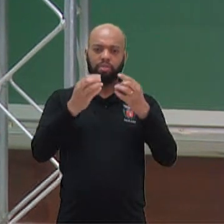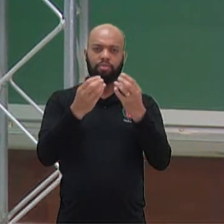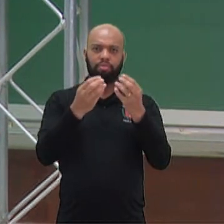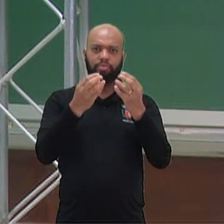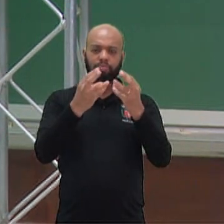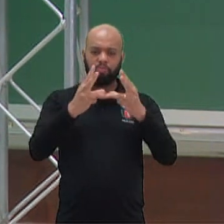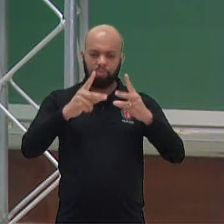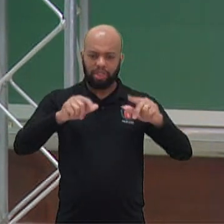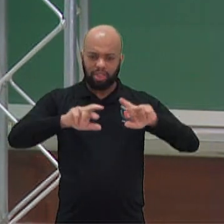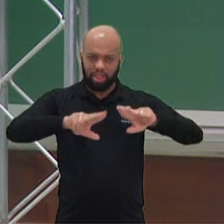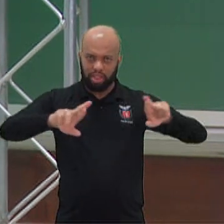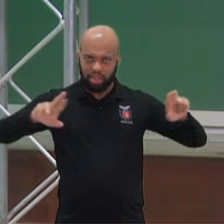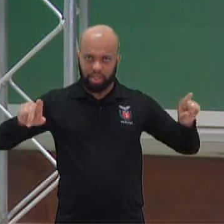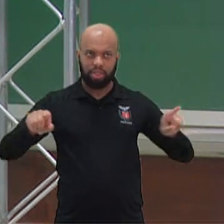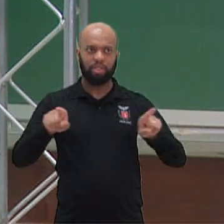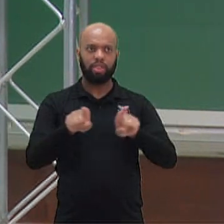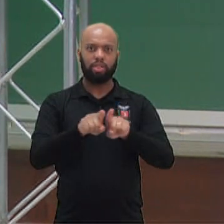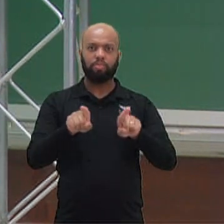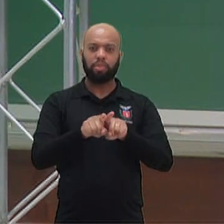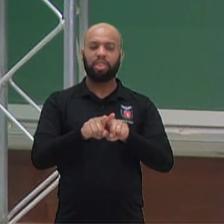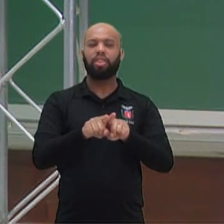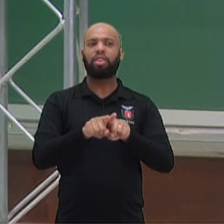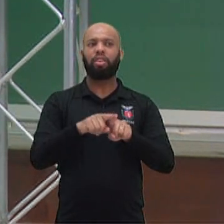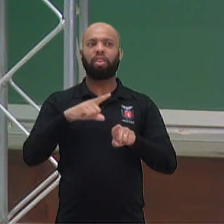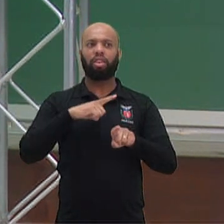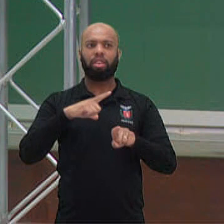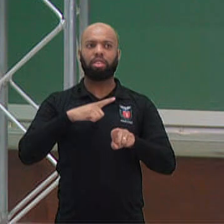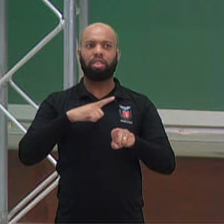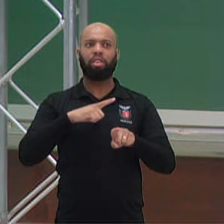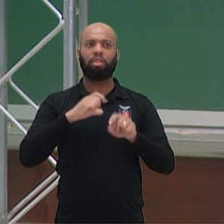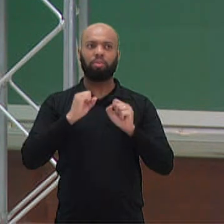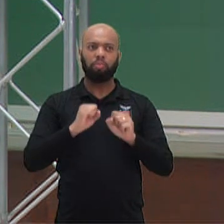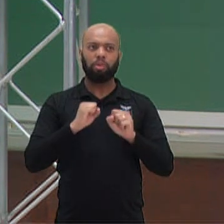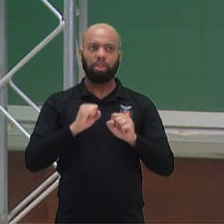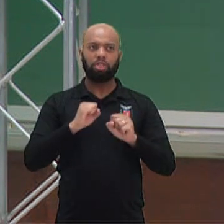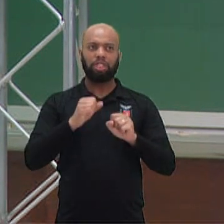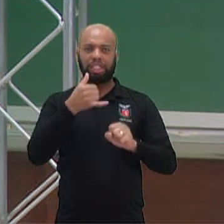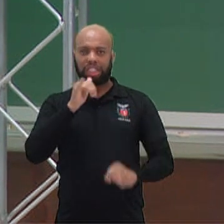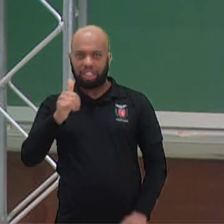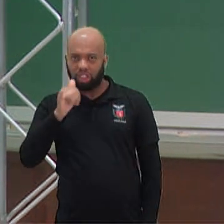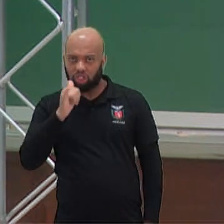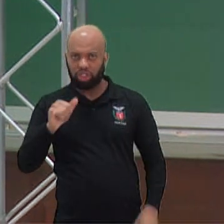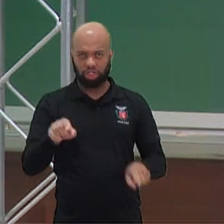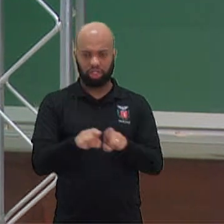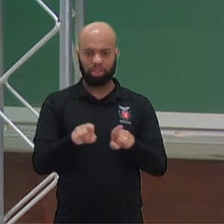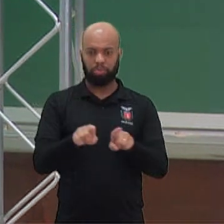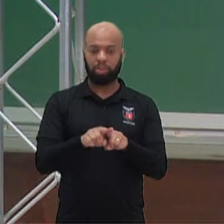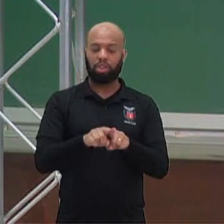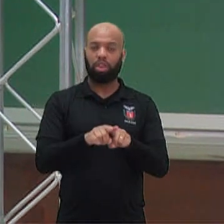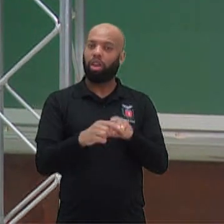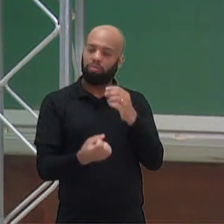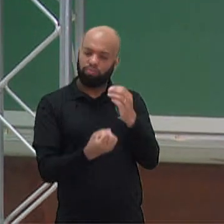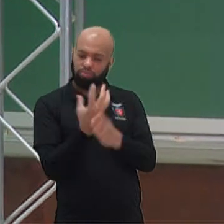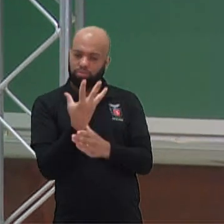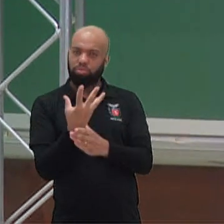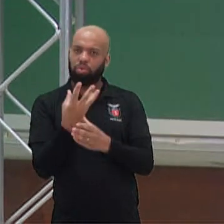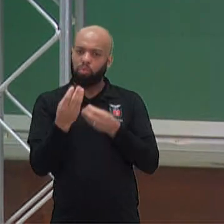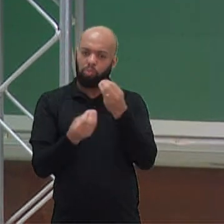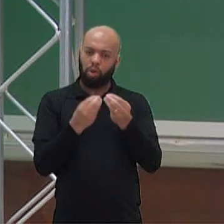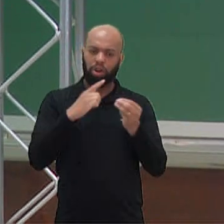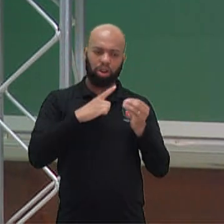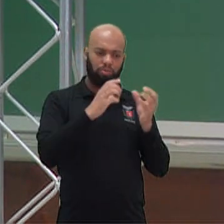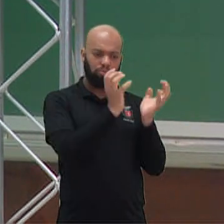eles têm uma classificação de acordo com a sua origem, né? De acordo com a sua origem, então, a gente pode classificar os